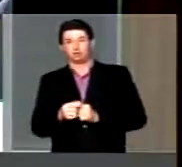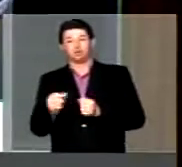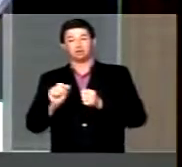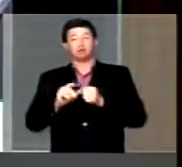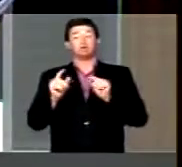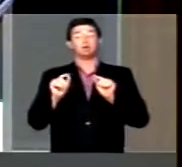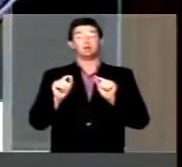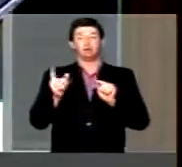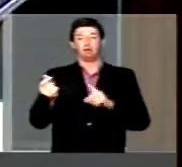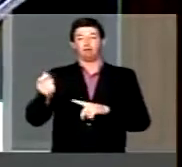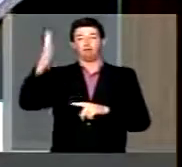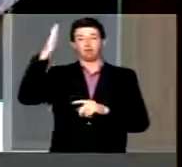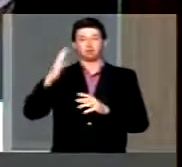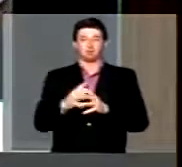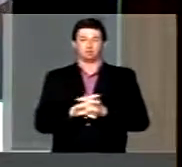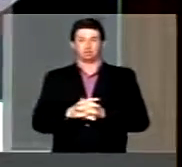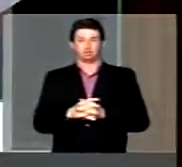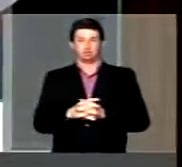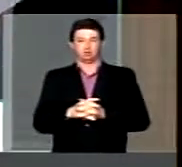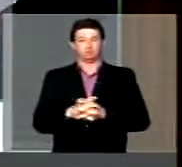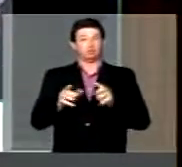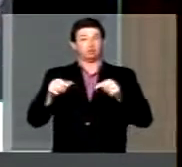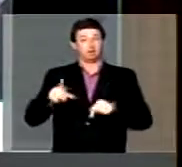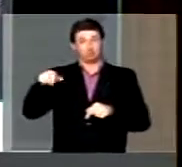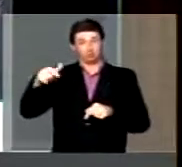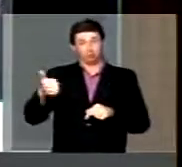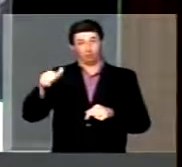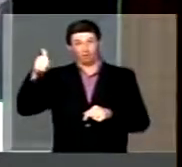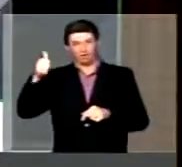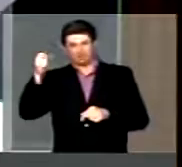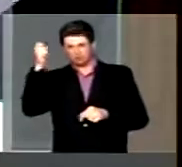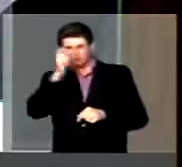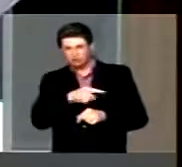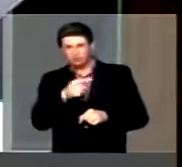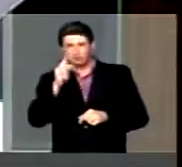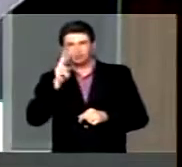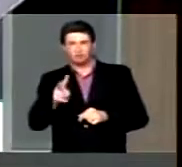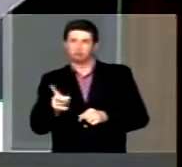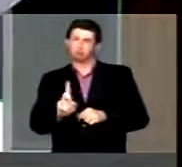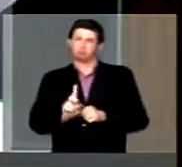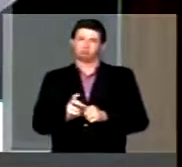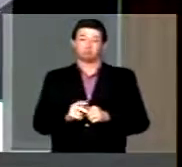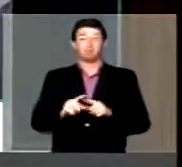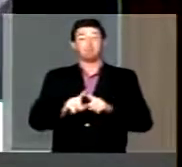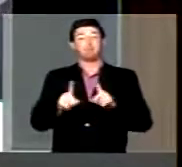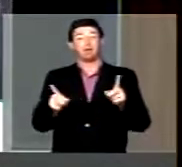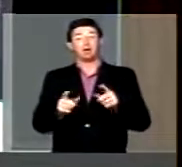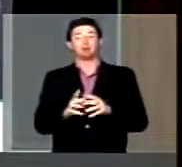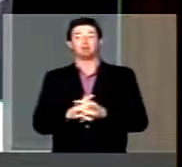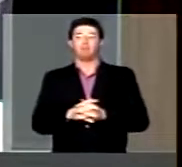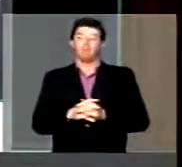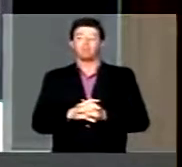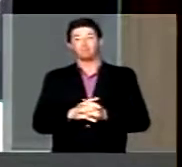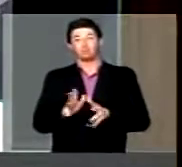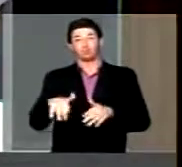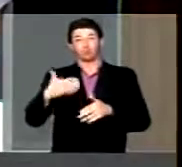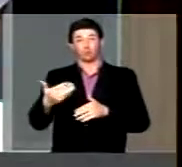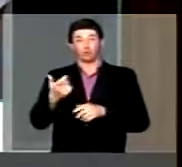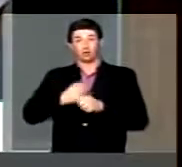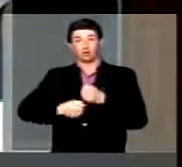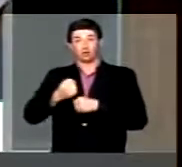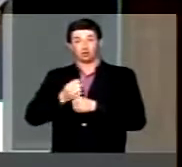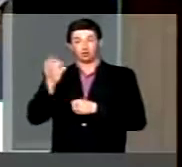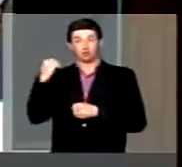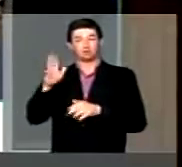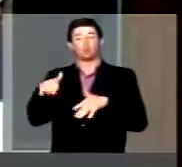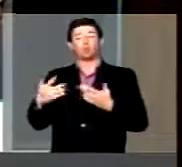gerando inflação. Este não é um diagnóstico muito difícil de ser feito. No entanto, perguntada no ano passado